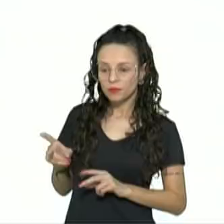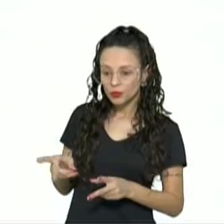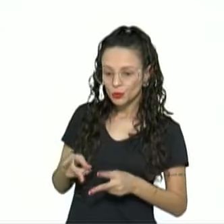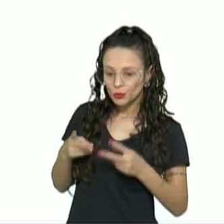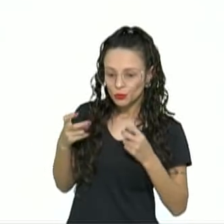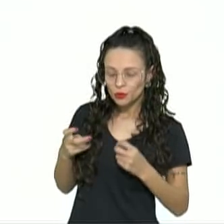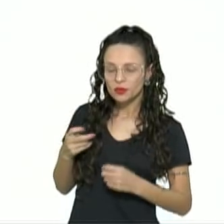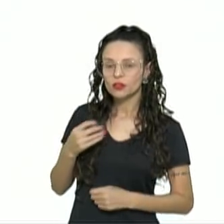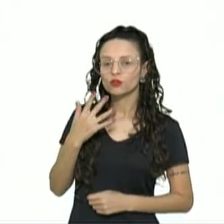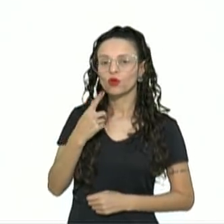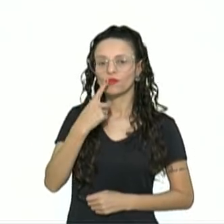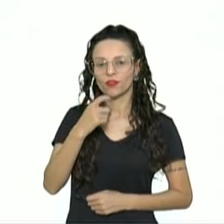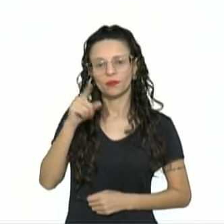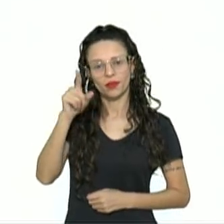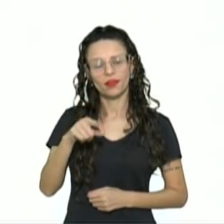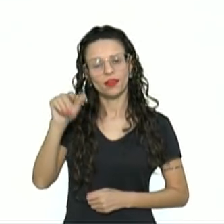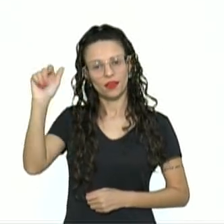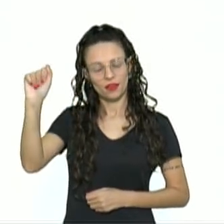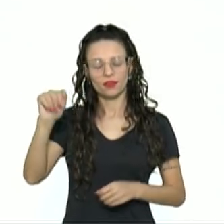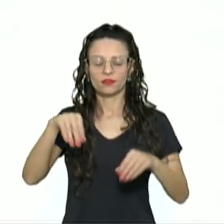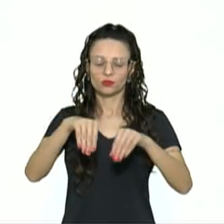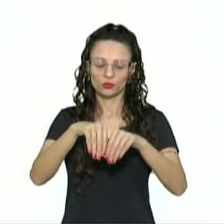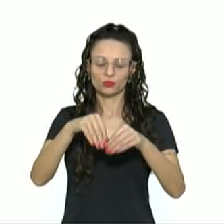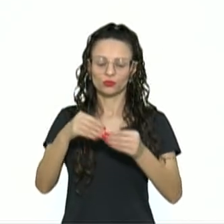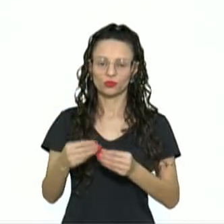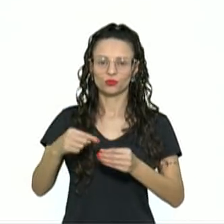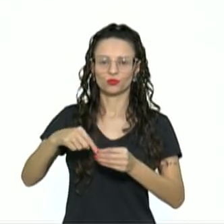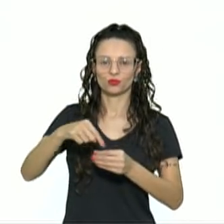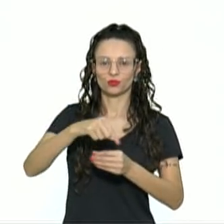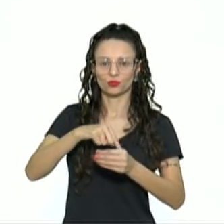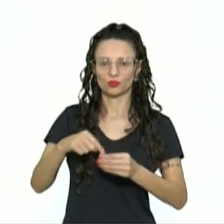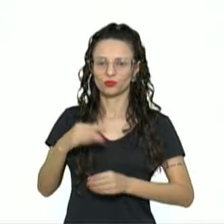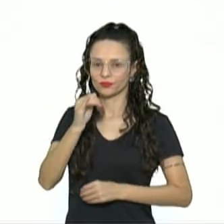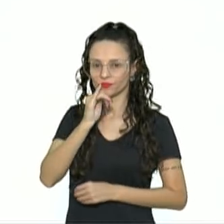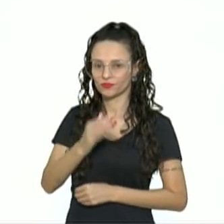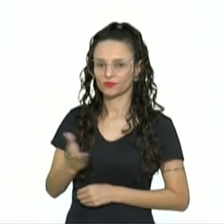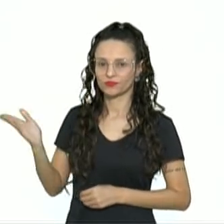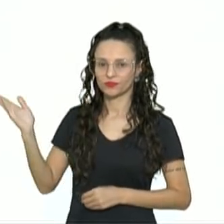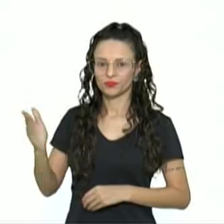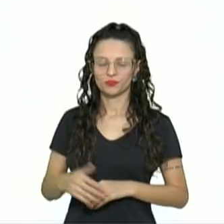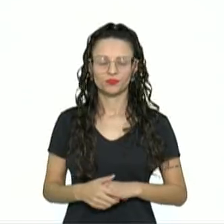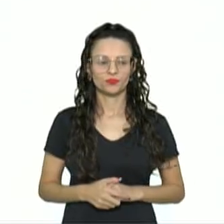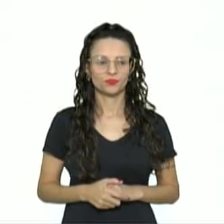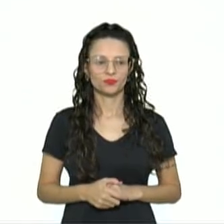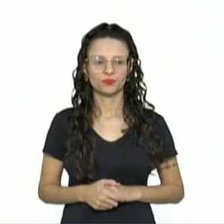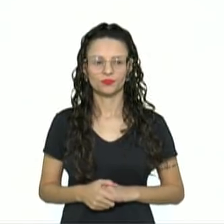vermelho, letra A, urucum, né? Então, aqui está o exemplo do urucum.